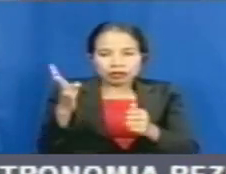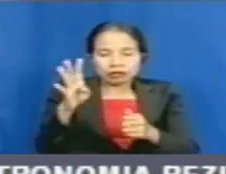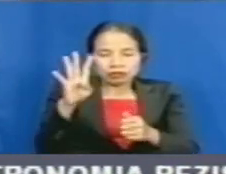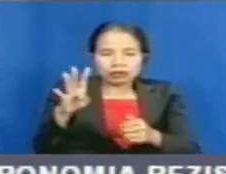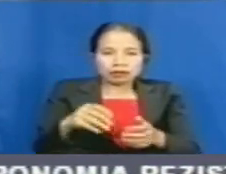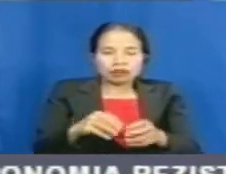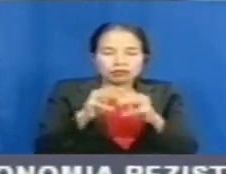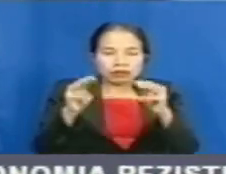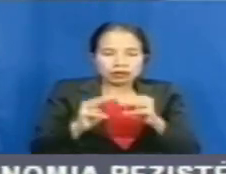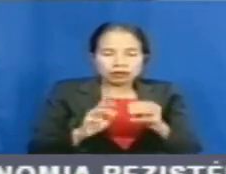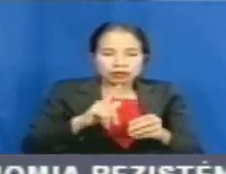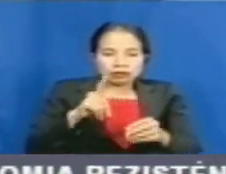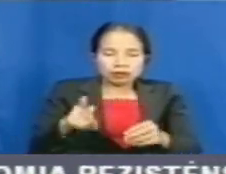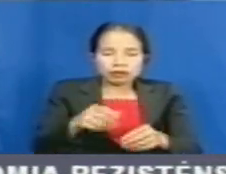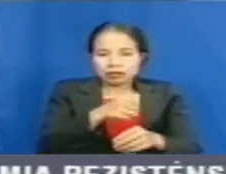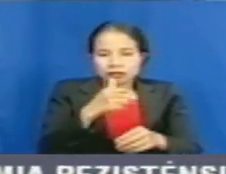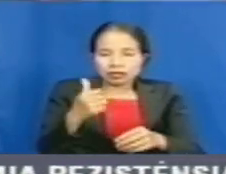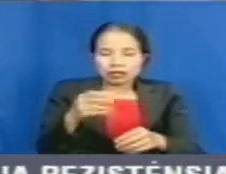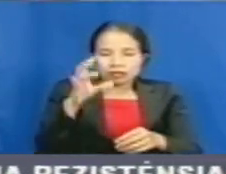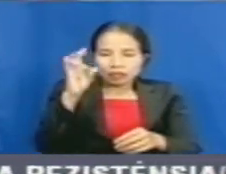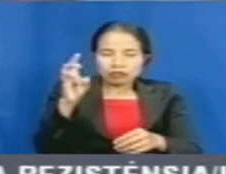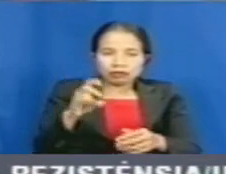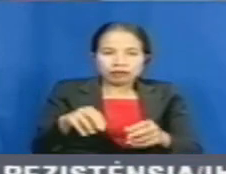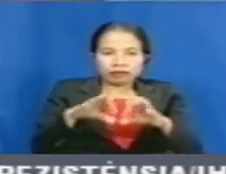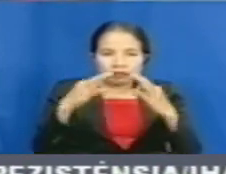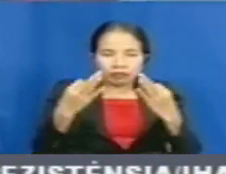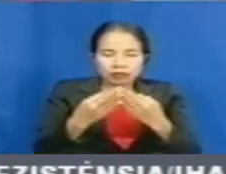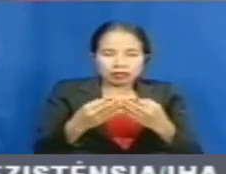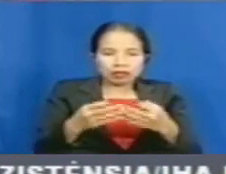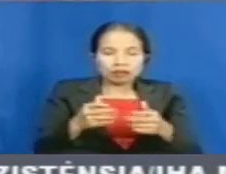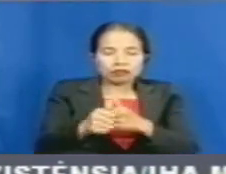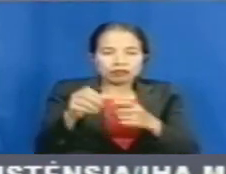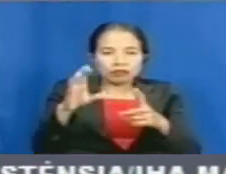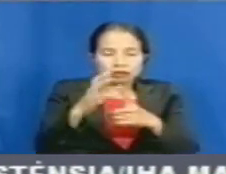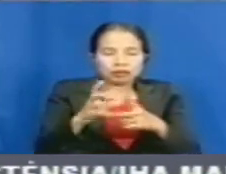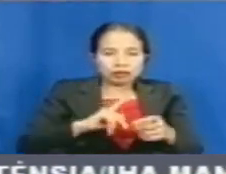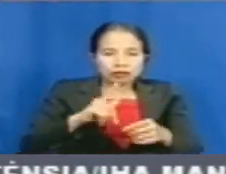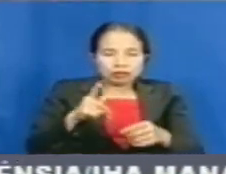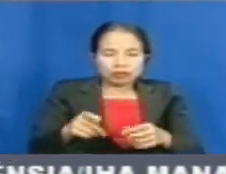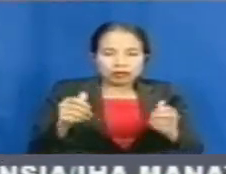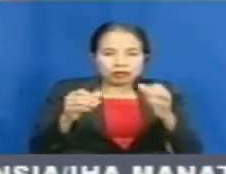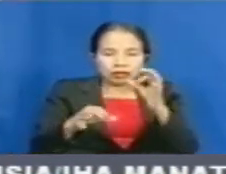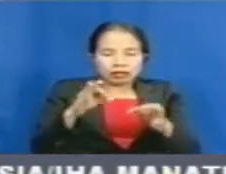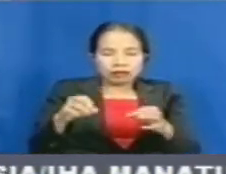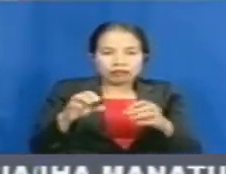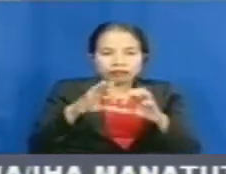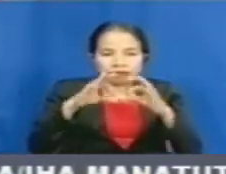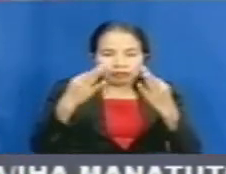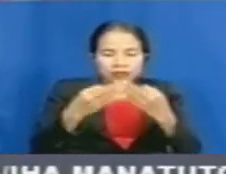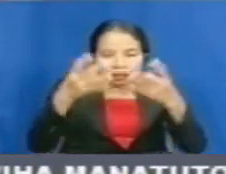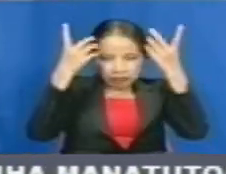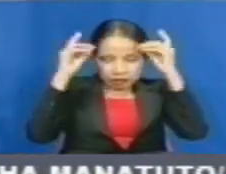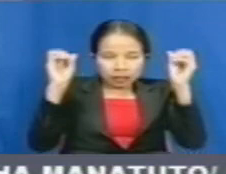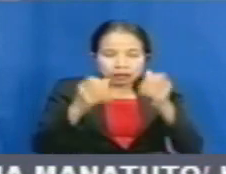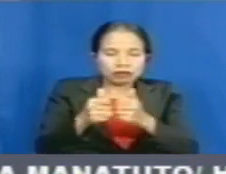ossoário municipal Lauten, enquanto resto mortais sido, família Sira halaturona cultura Lautenian. Honu ne familia sira decidi la lori